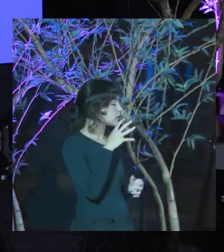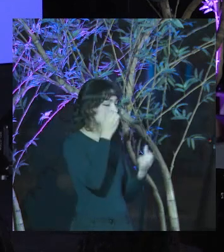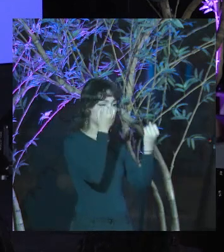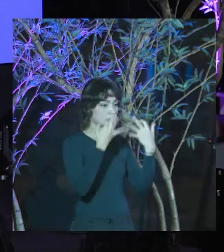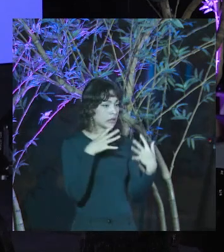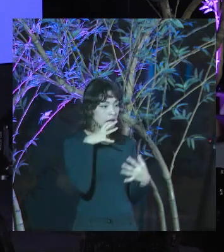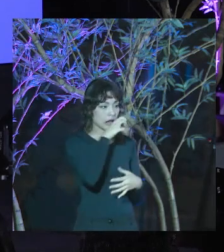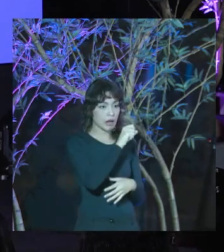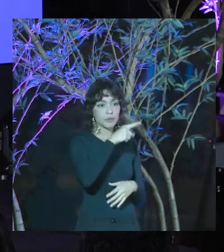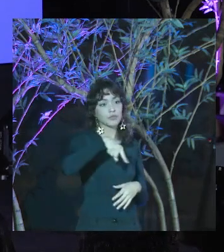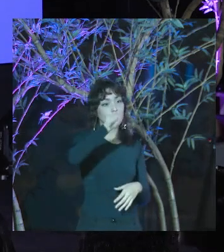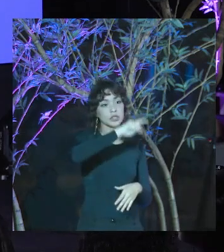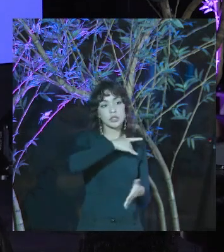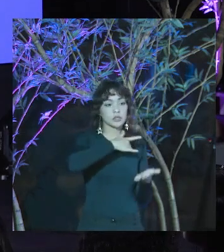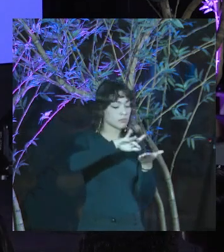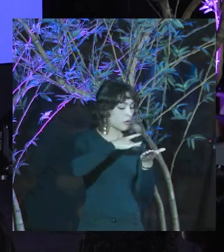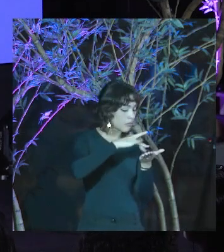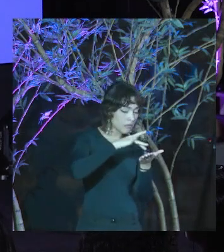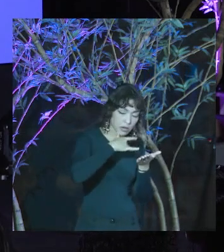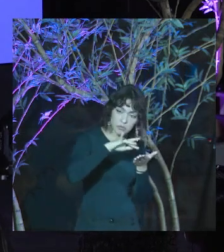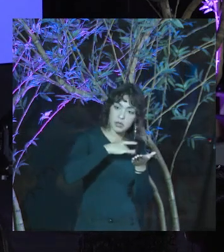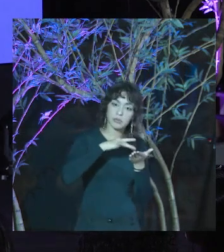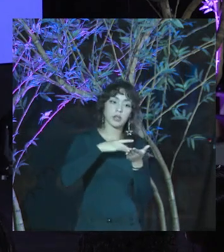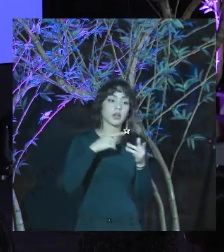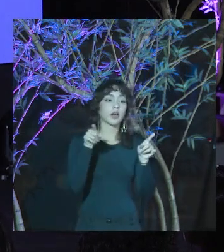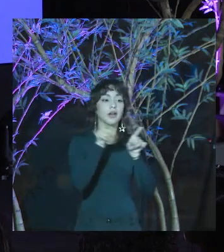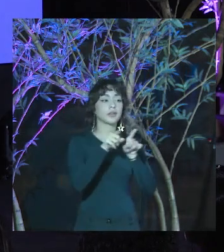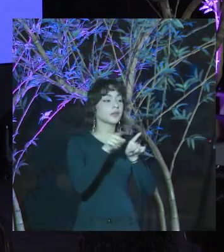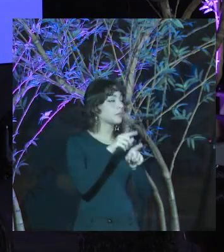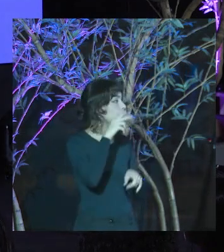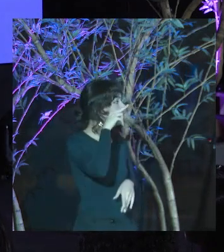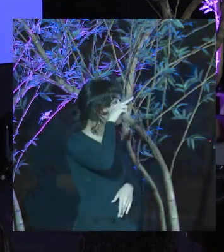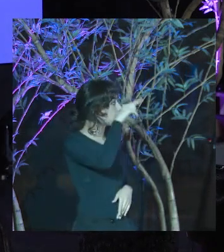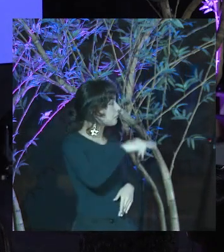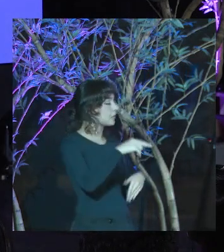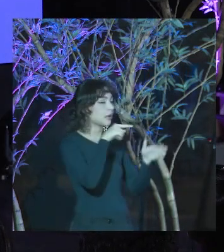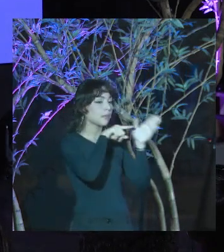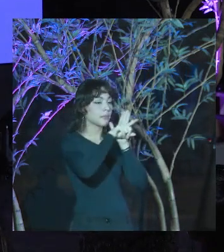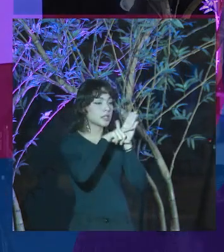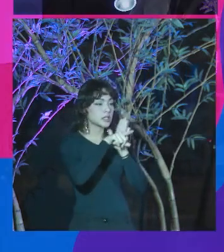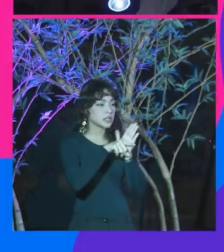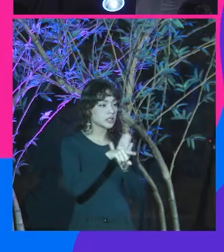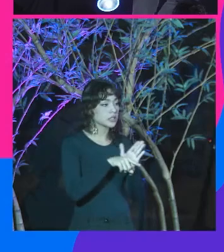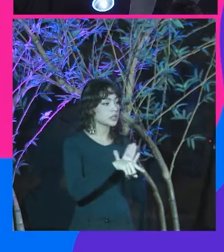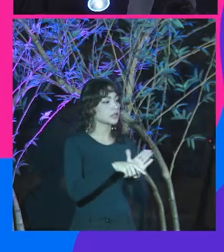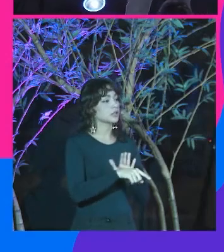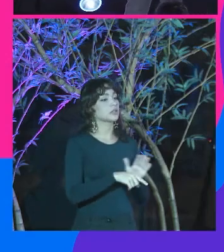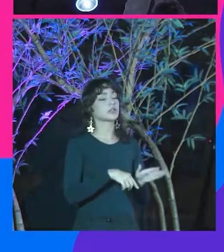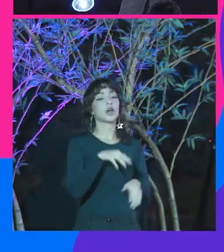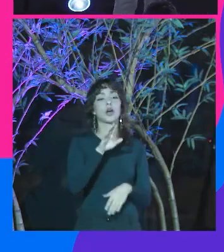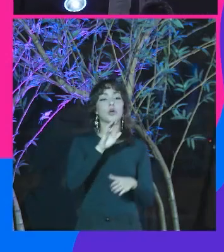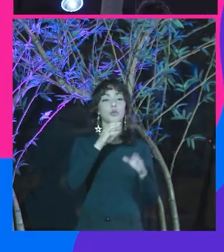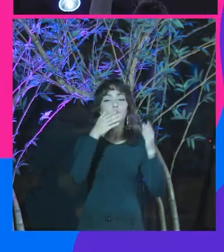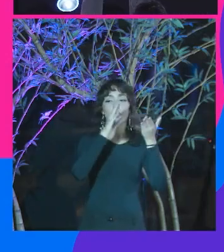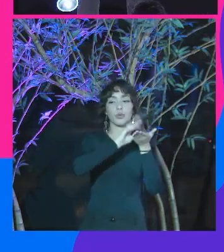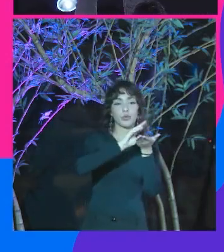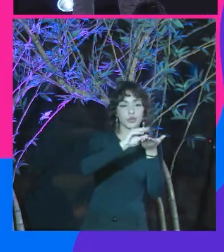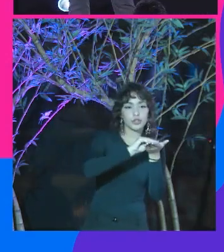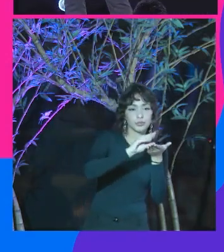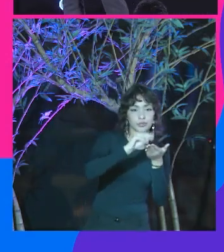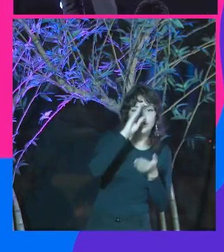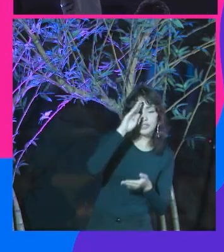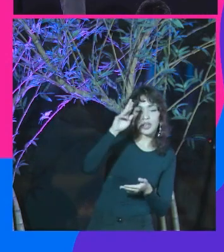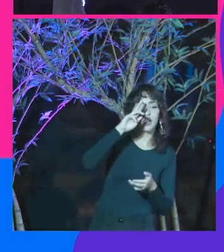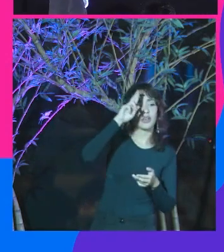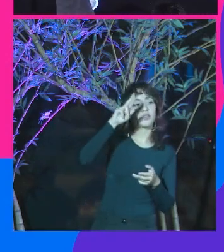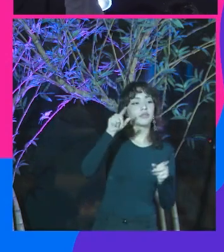Vocês navegam em todos os aspectos de cada parte da pesquisa, tá? Do algoritmo-chefe, tá? Que eu só estou passando para